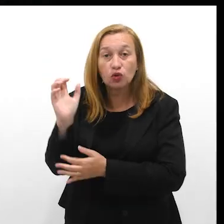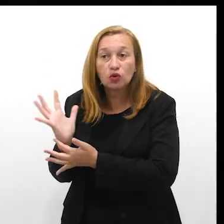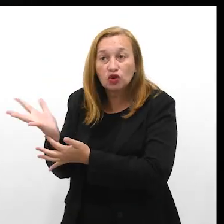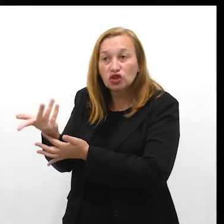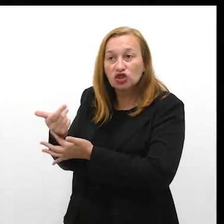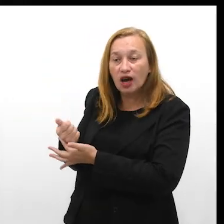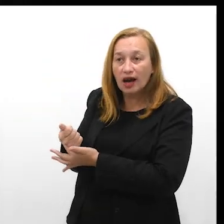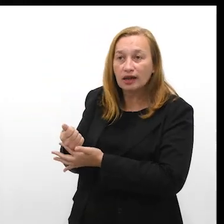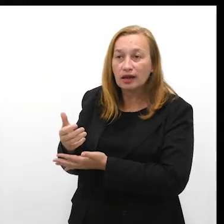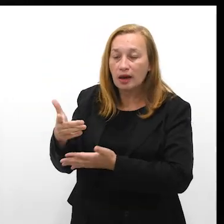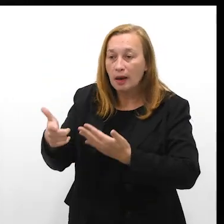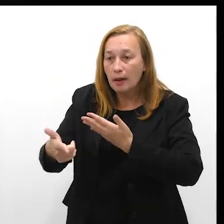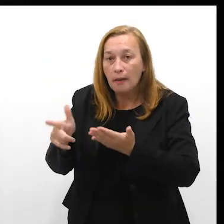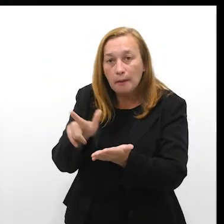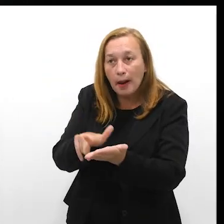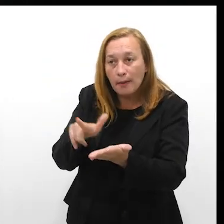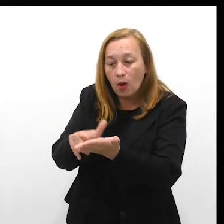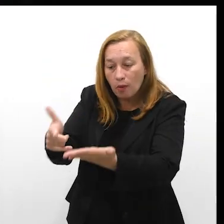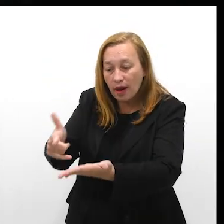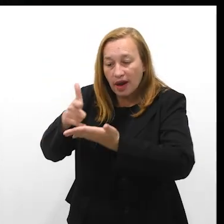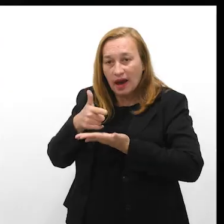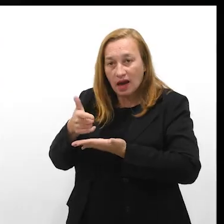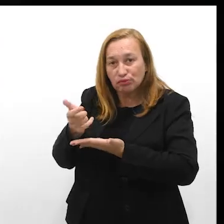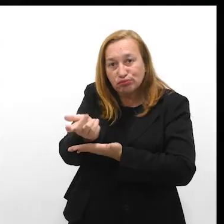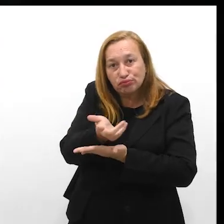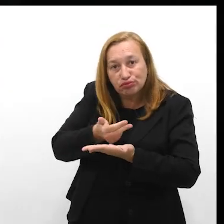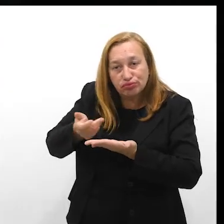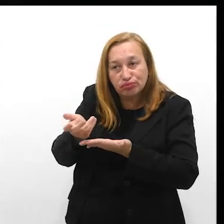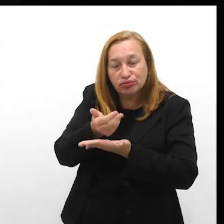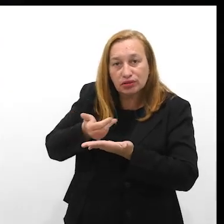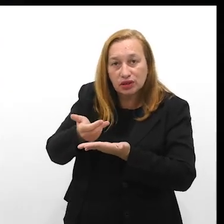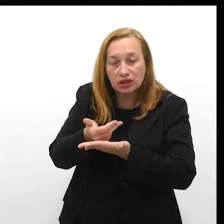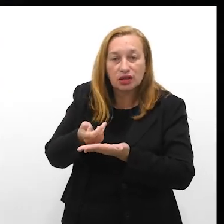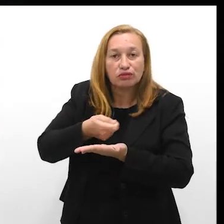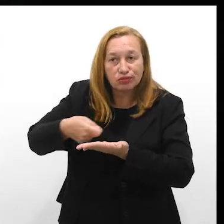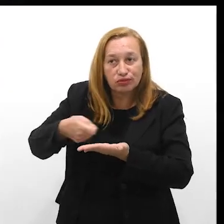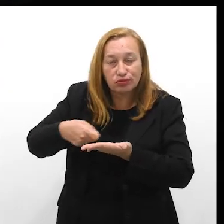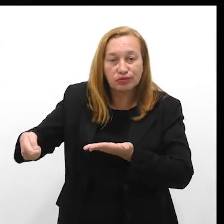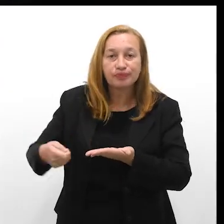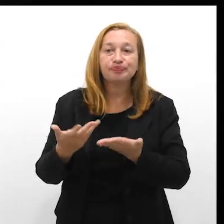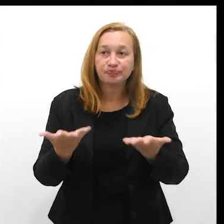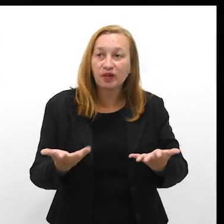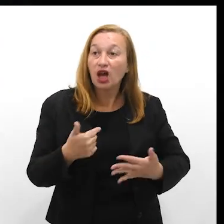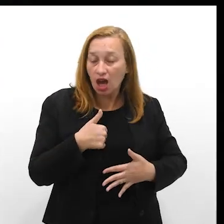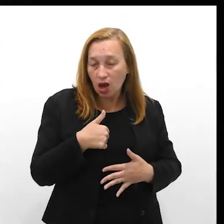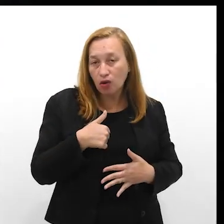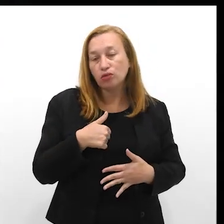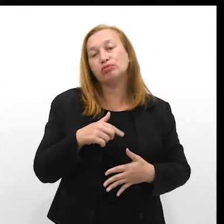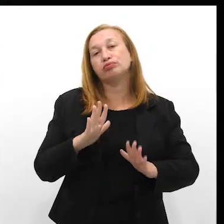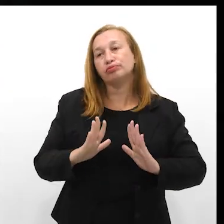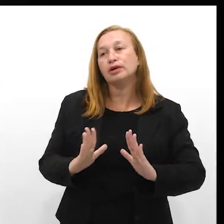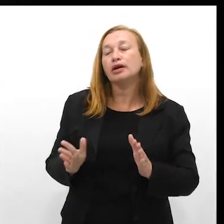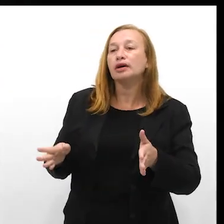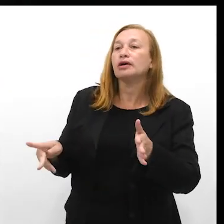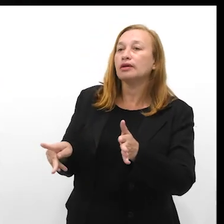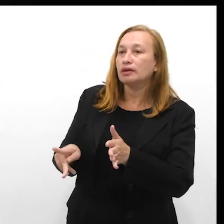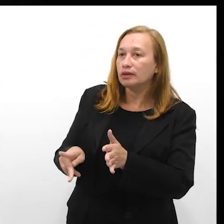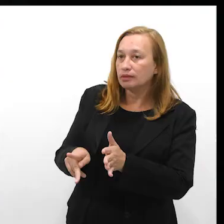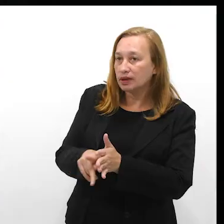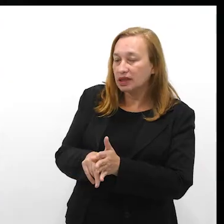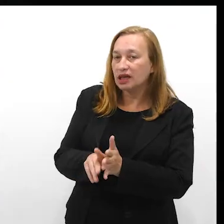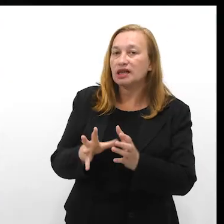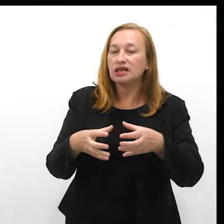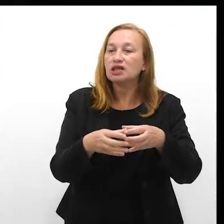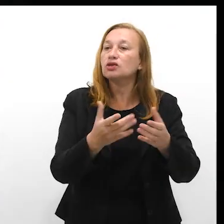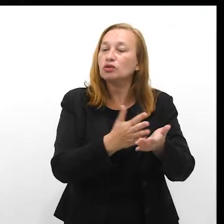arte. Ele necessariamente não precisa pegar o papel, eu acho ideal isso, que você possa arriscar e falar, né? Eu sou dessa escola,